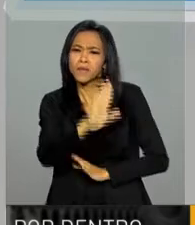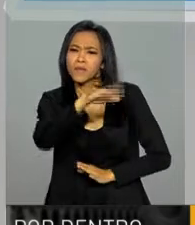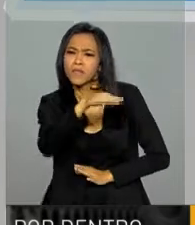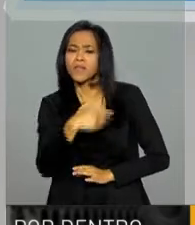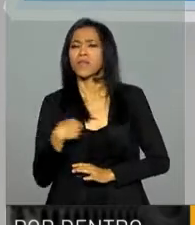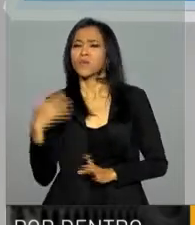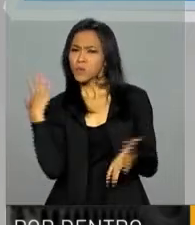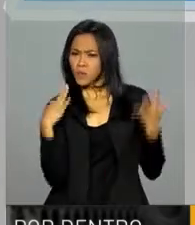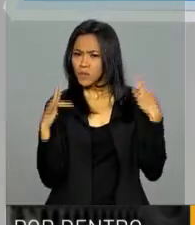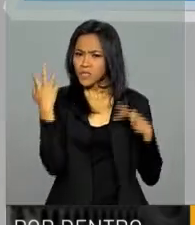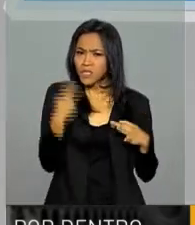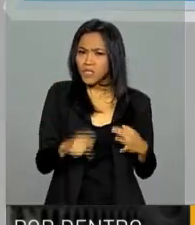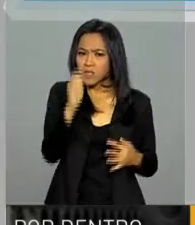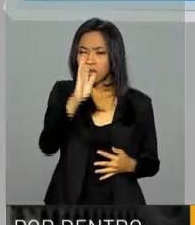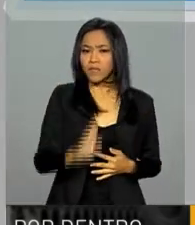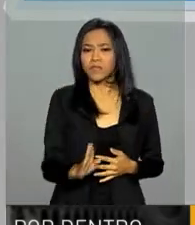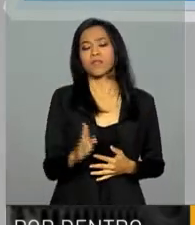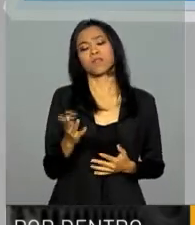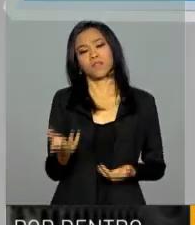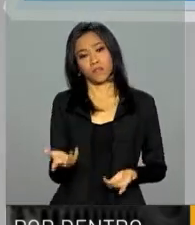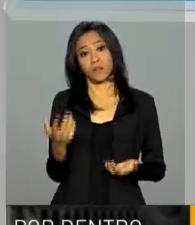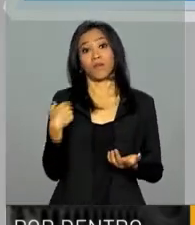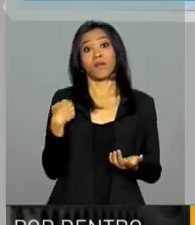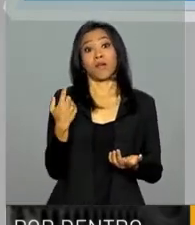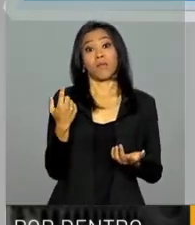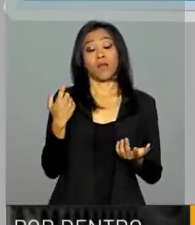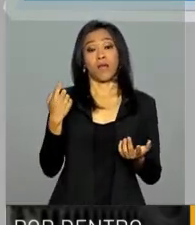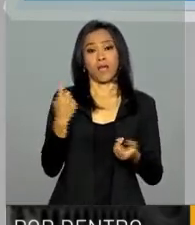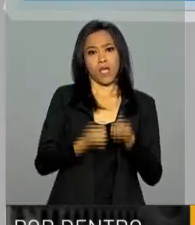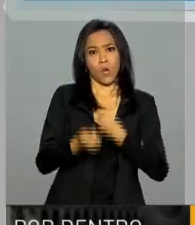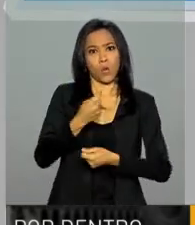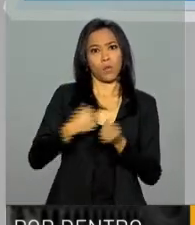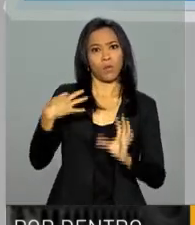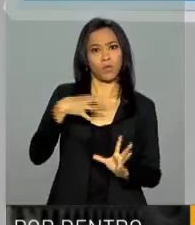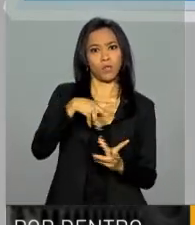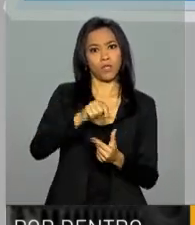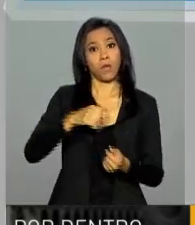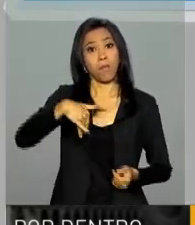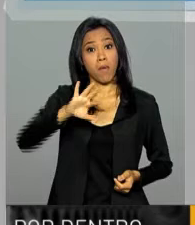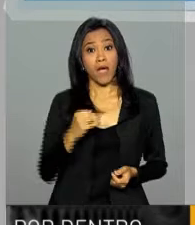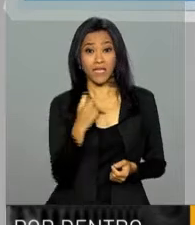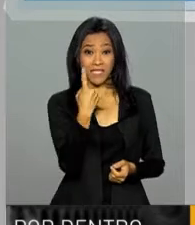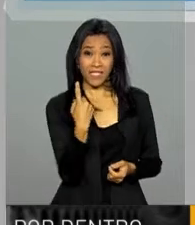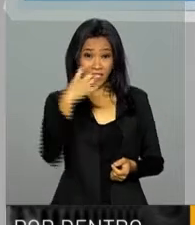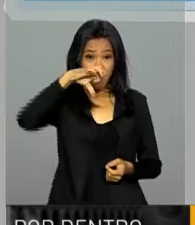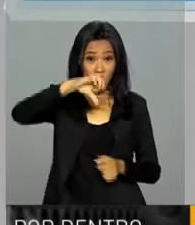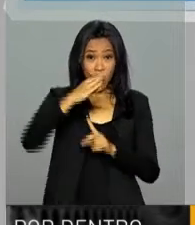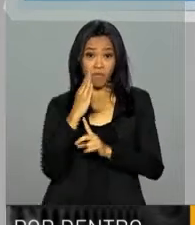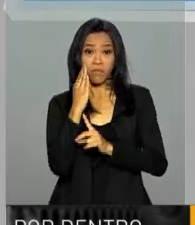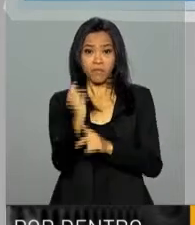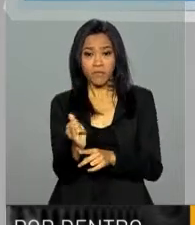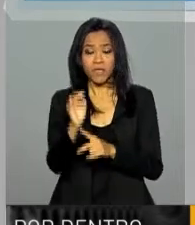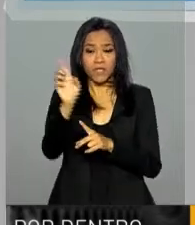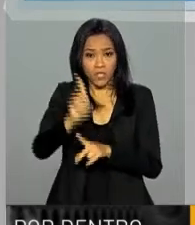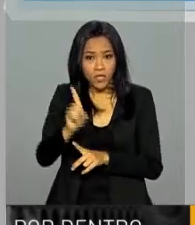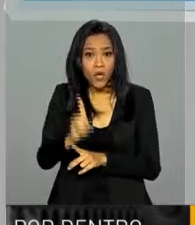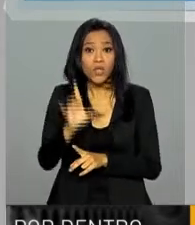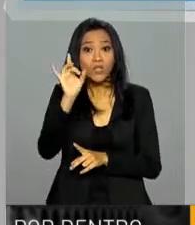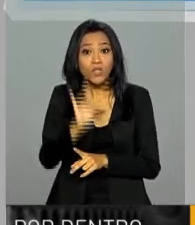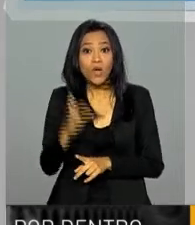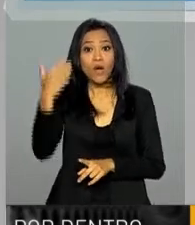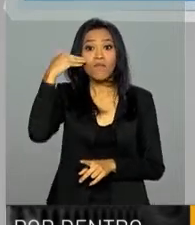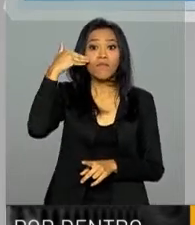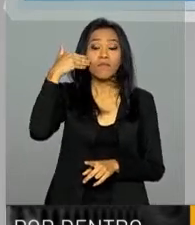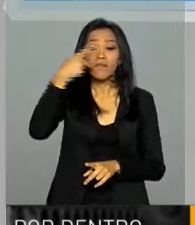deixaram sua contribuição para a economia mundial e mais de 19 bilhões de dólares só visitando cidades